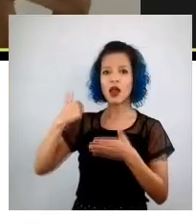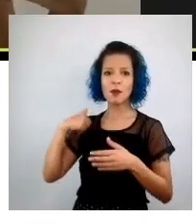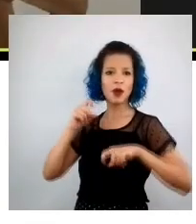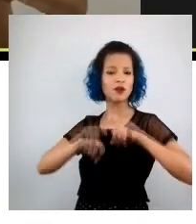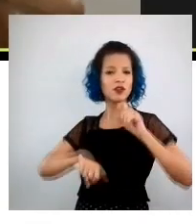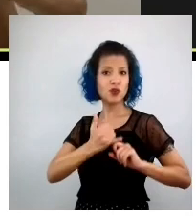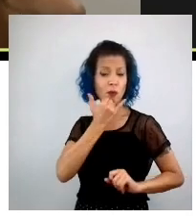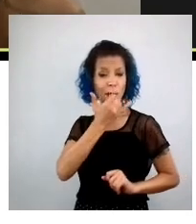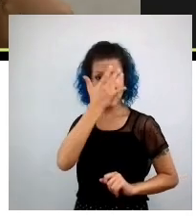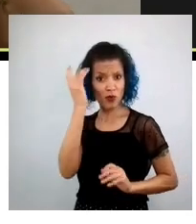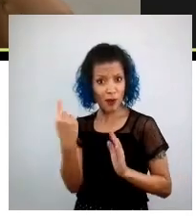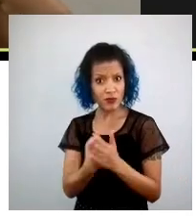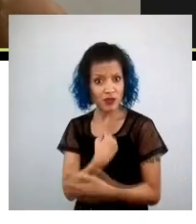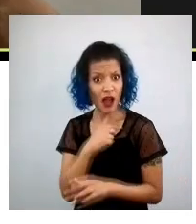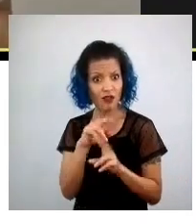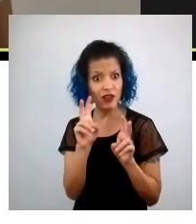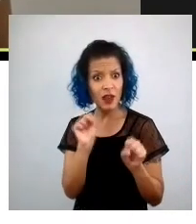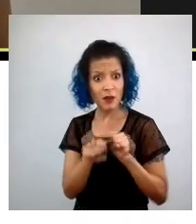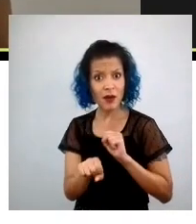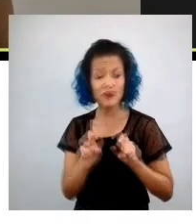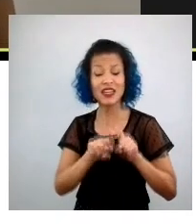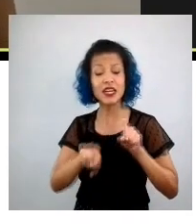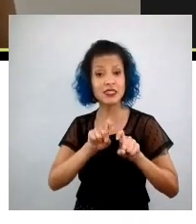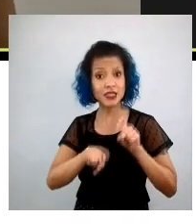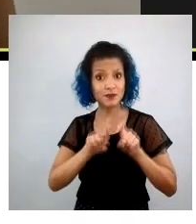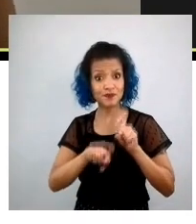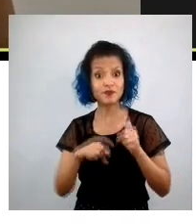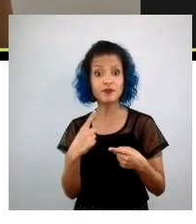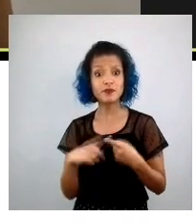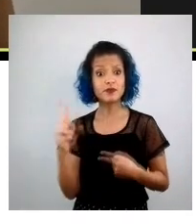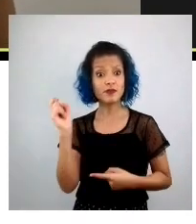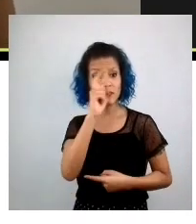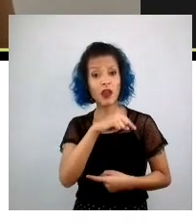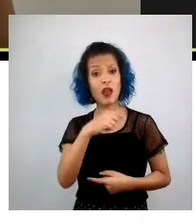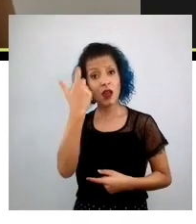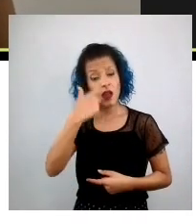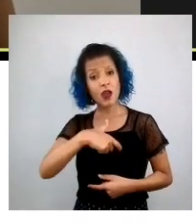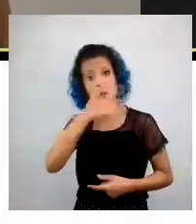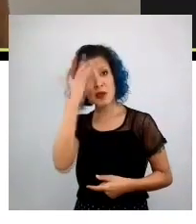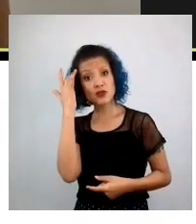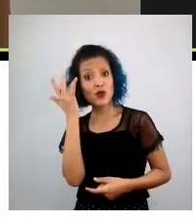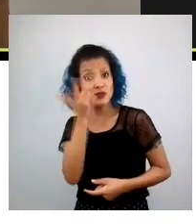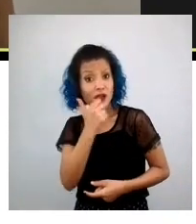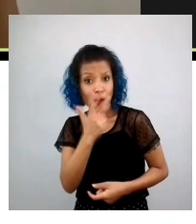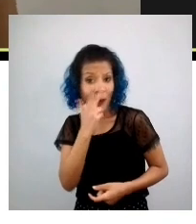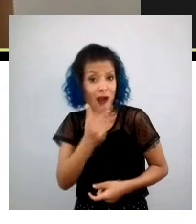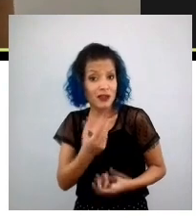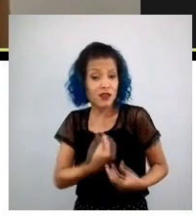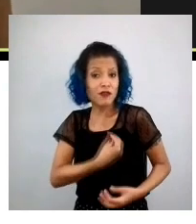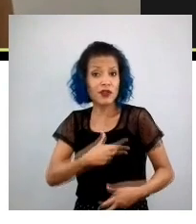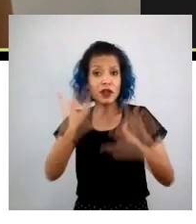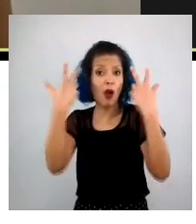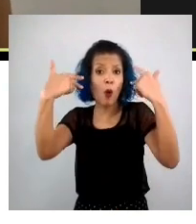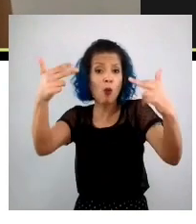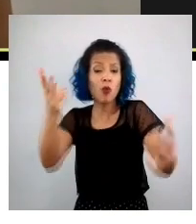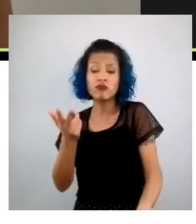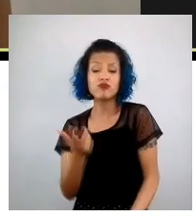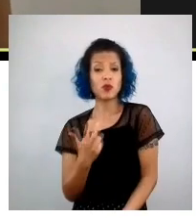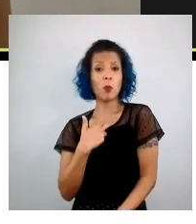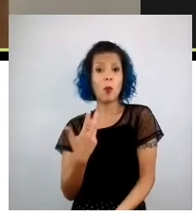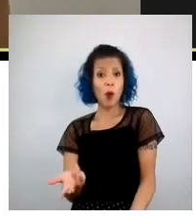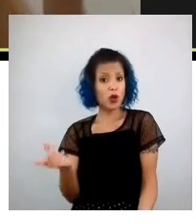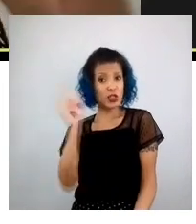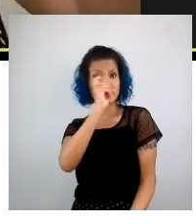perguntavam. Porque é muito difícil, como cega, ter uma vida comum, ter uma vida corriqueira, uma vida